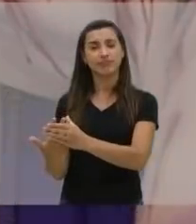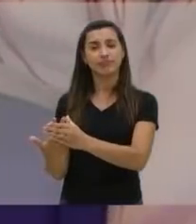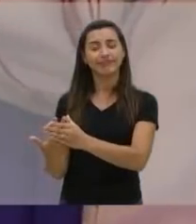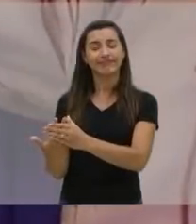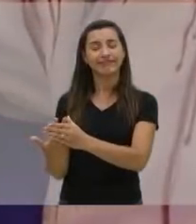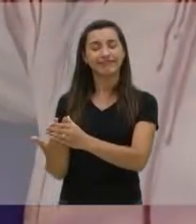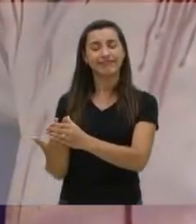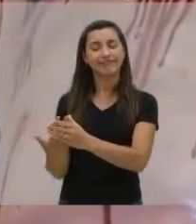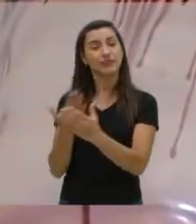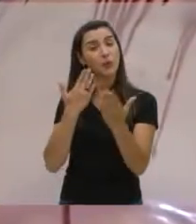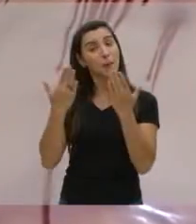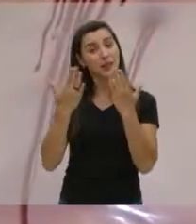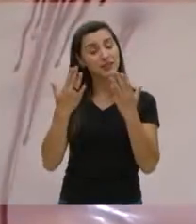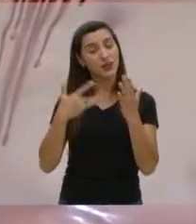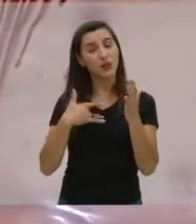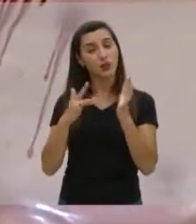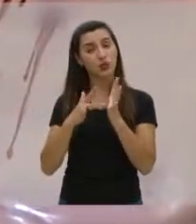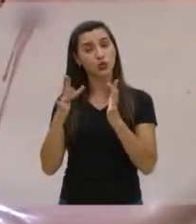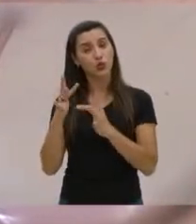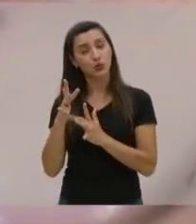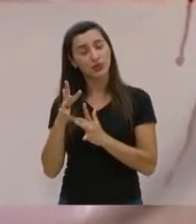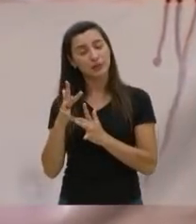Filhos,